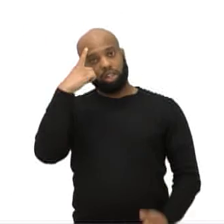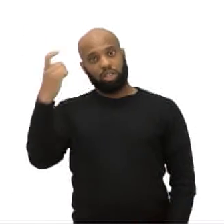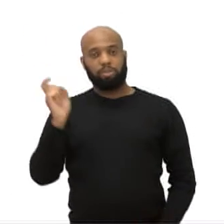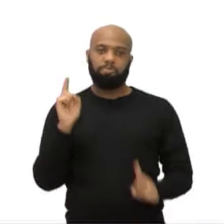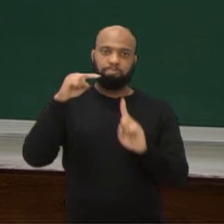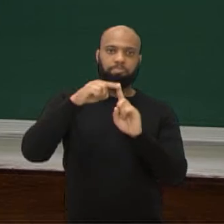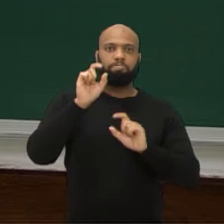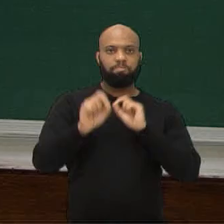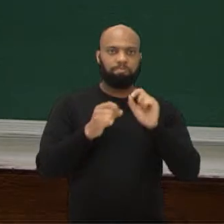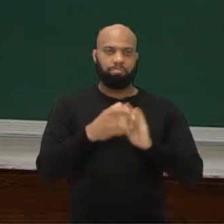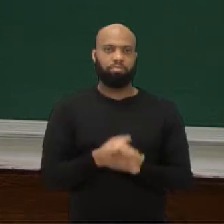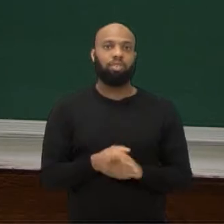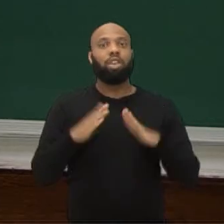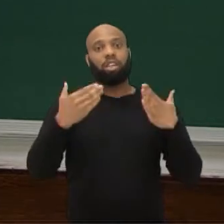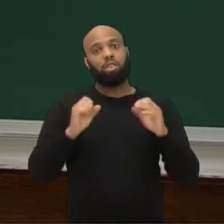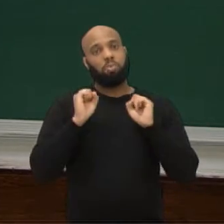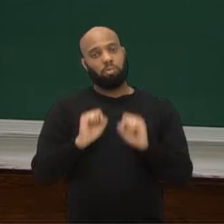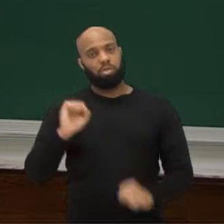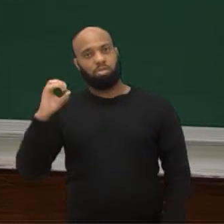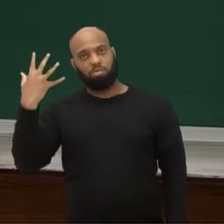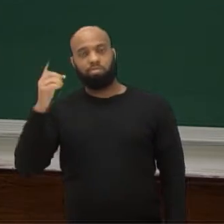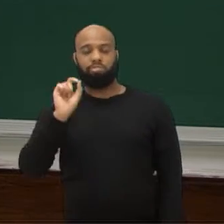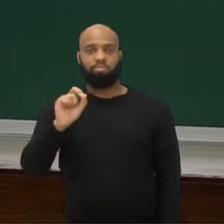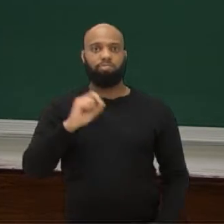ideia, né? Muito provavelmente